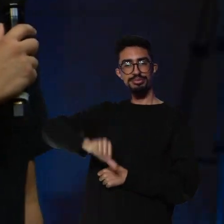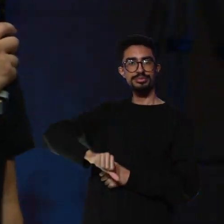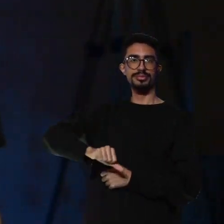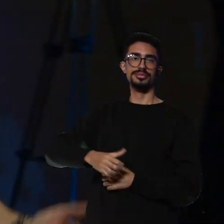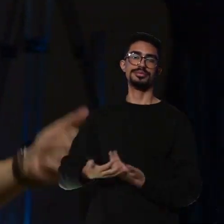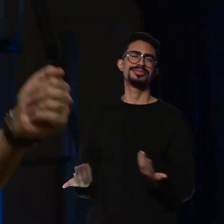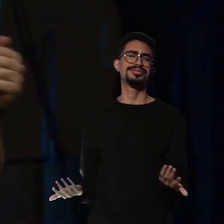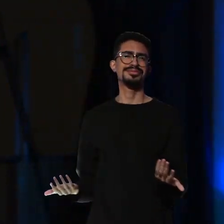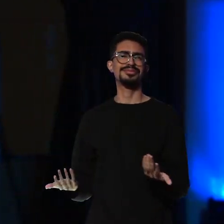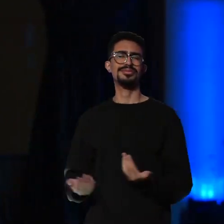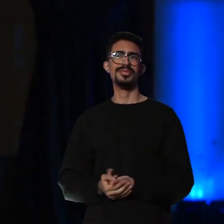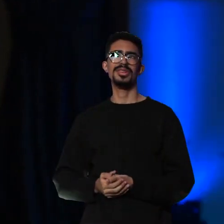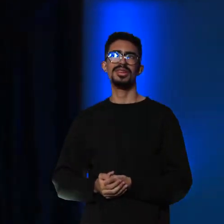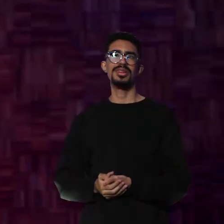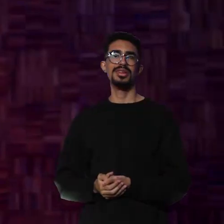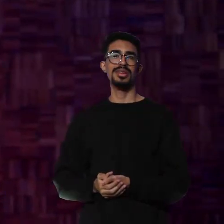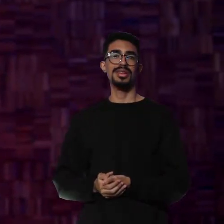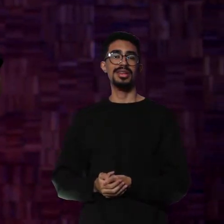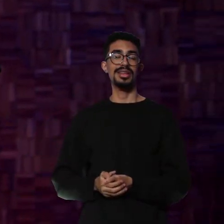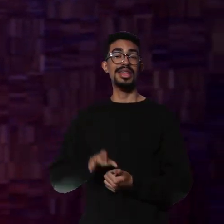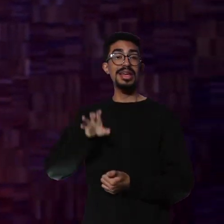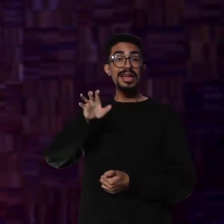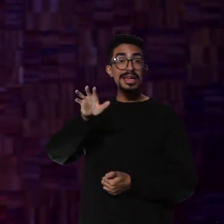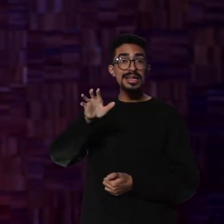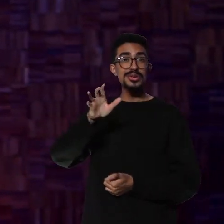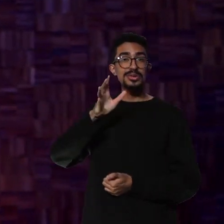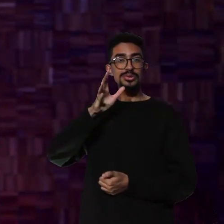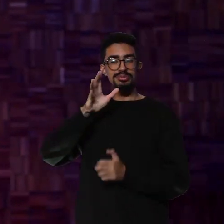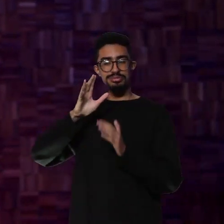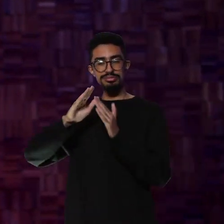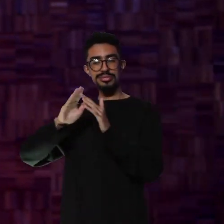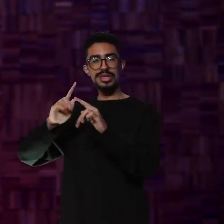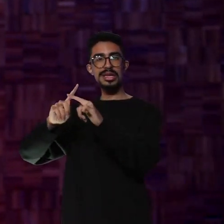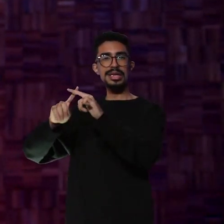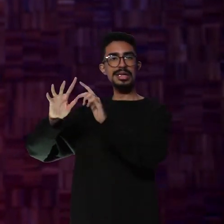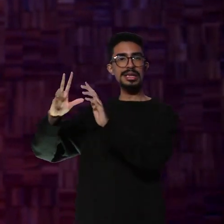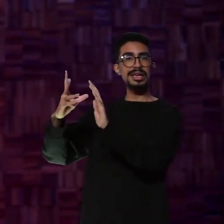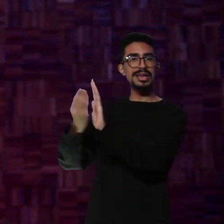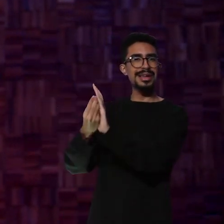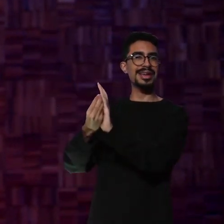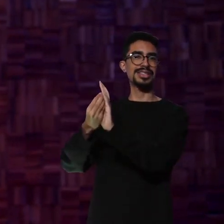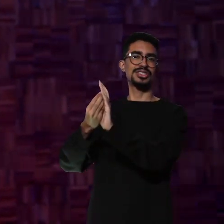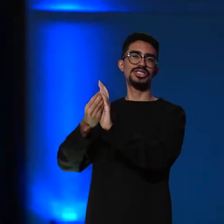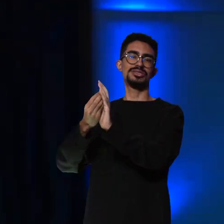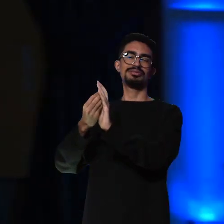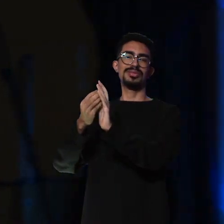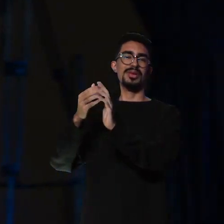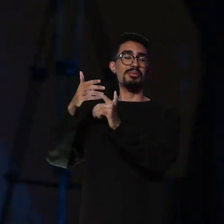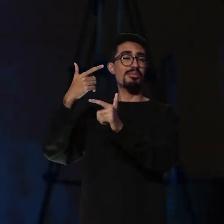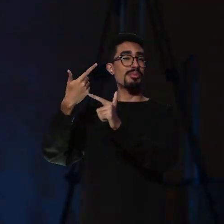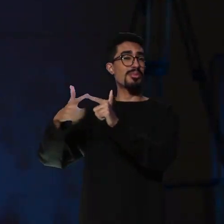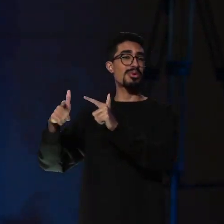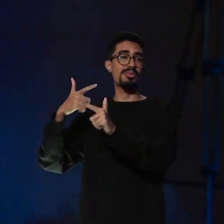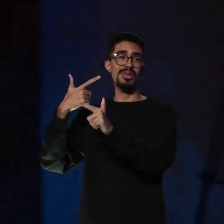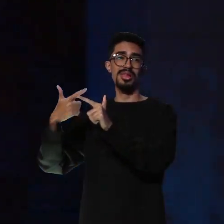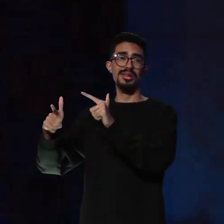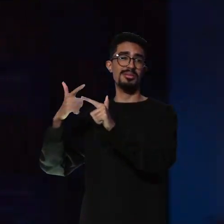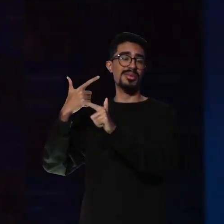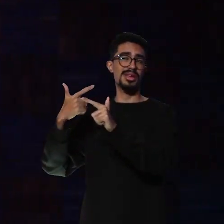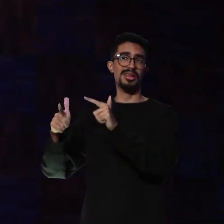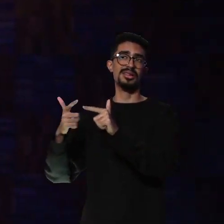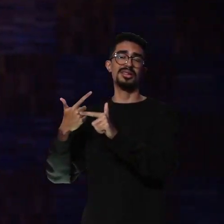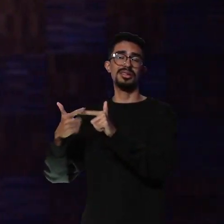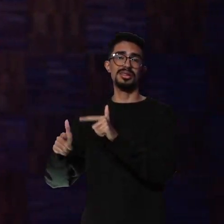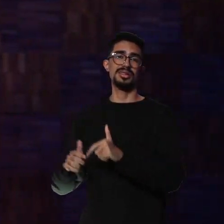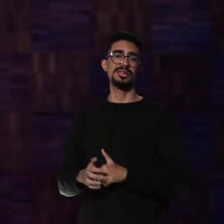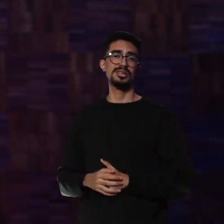atrasa a igreja, os crentes ficam batendo cabeça, e dá problema, e dá briga, e dá discórdia. Por quê? Tem muita gente que não fazia a mesma coisa,